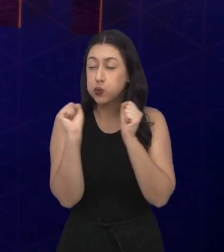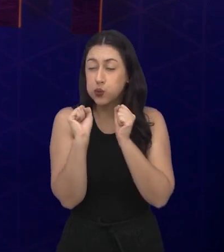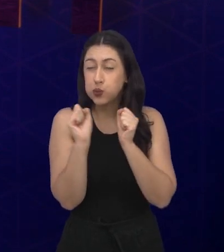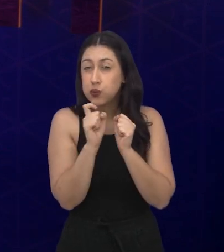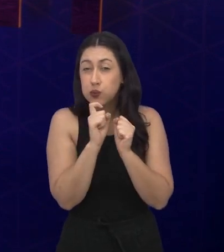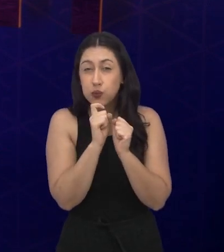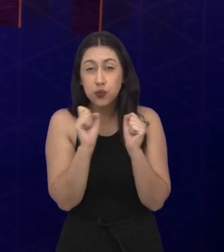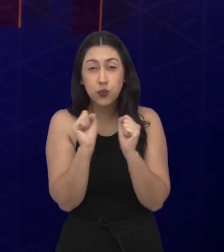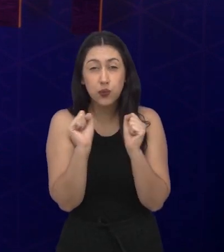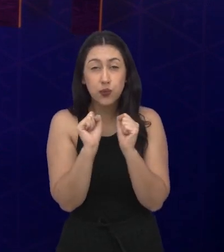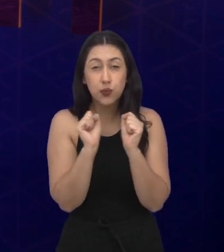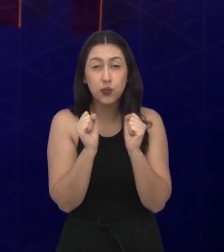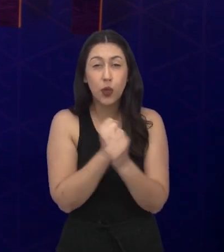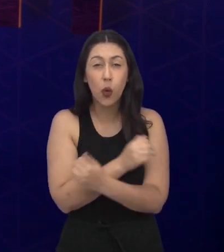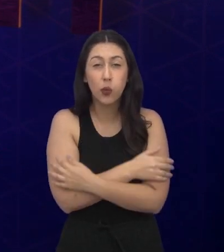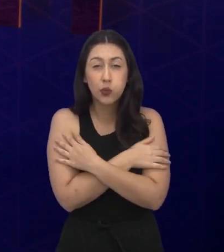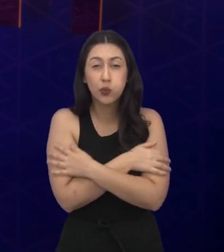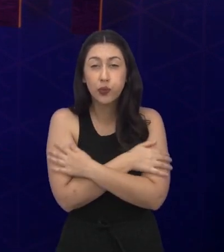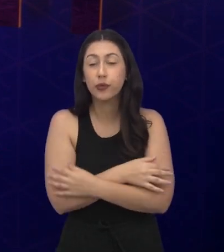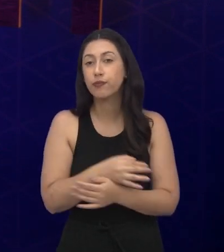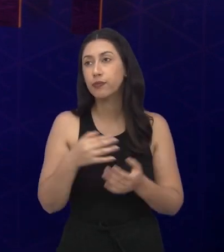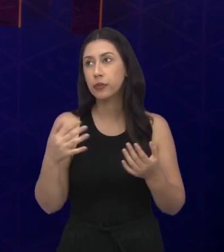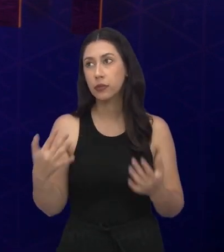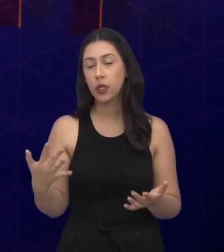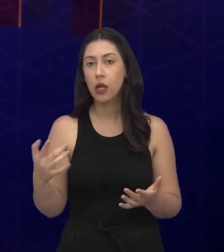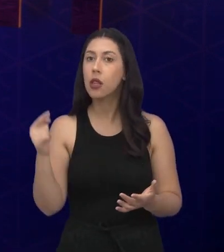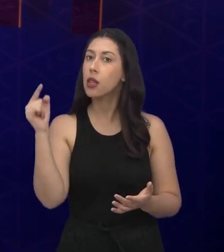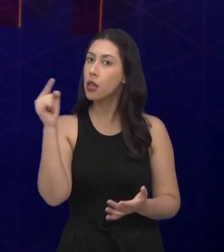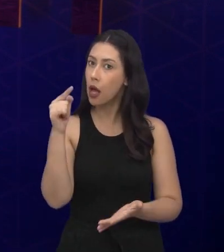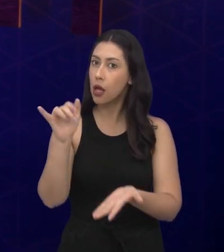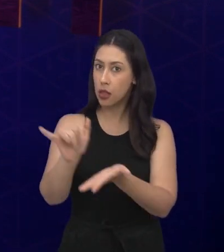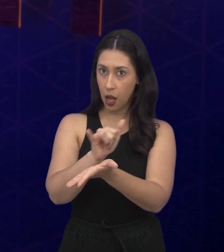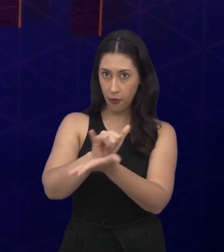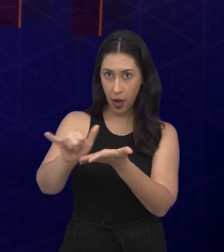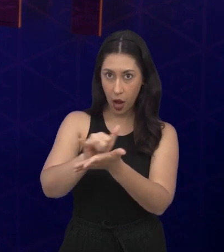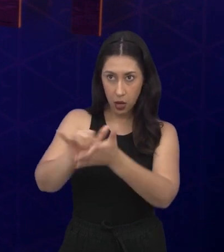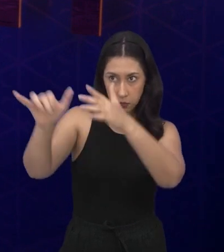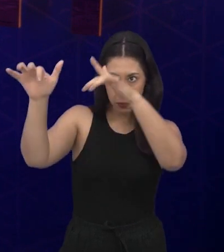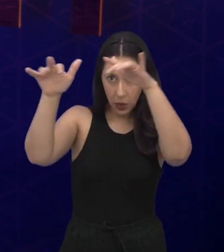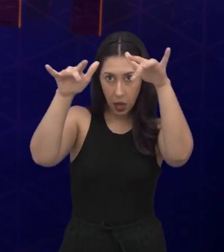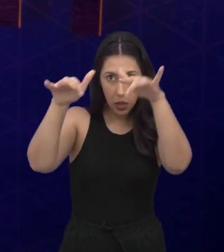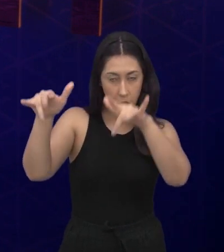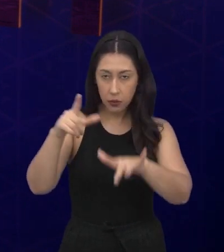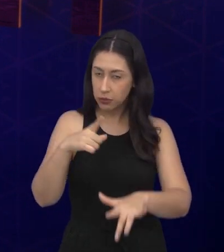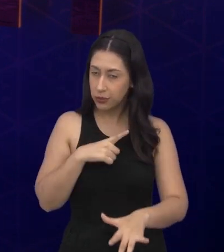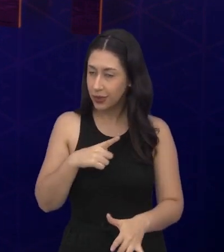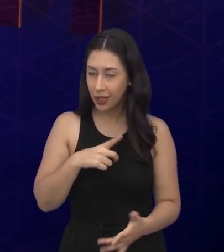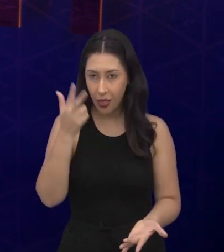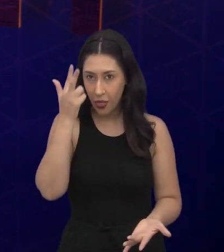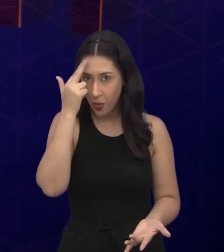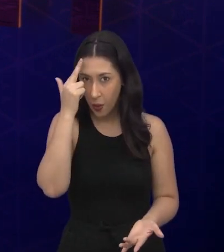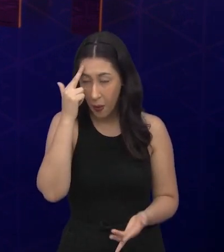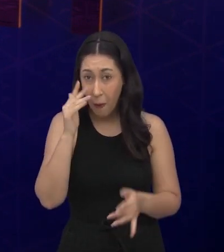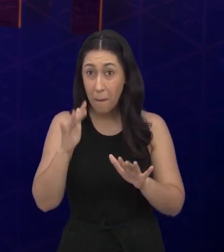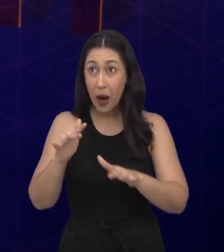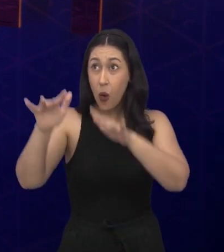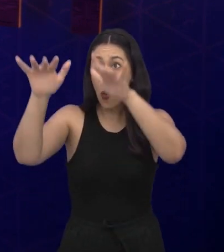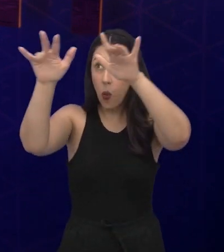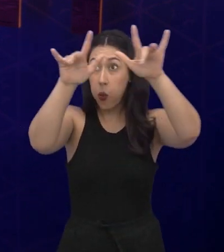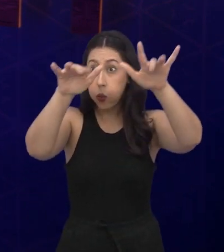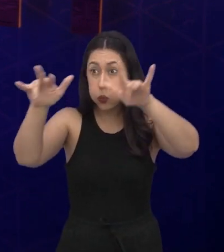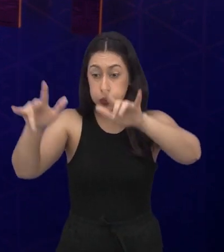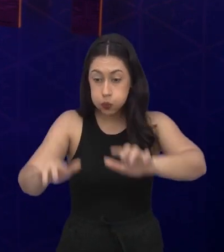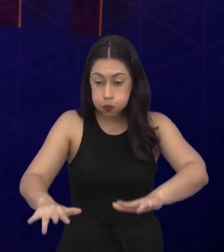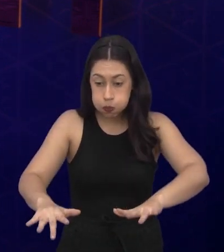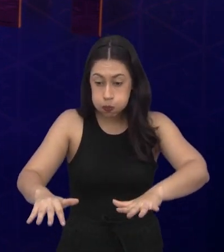caramba. E assim, neva em Nova York, a galera tá acostumada com frio, mas assim, é muito